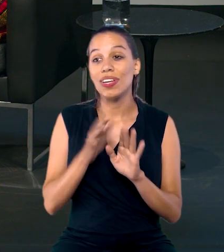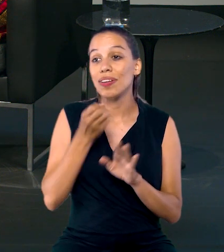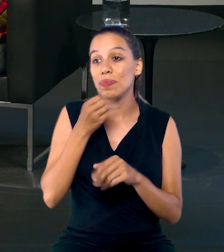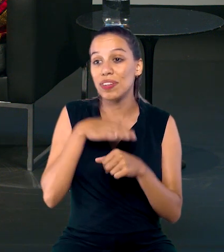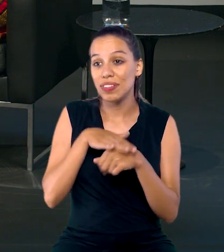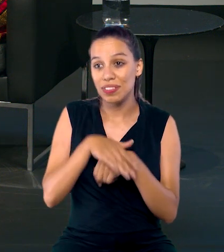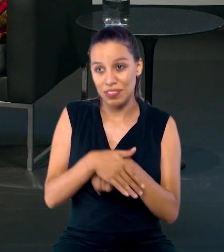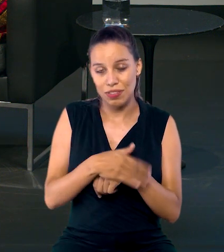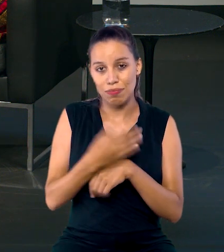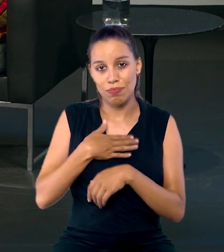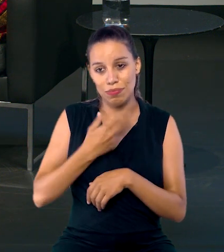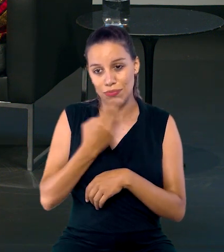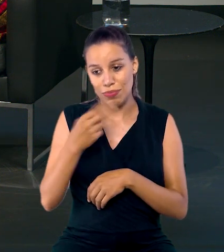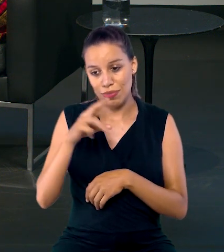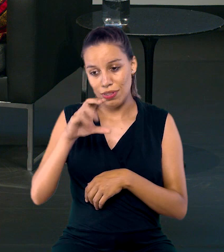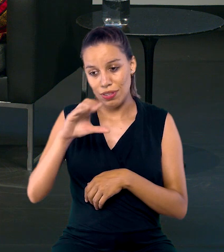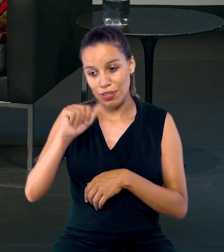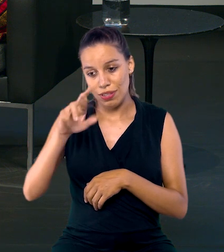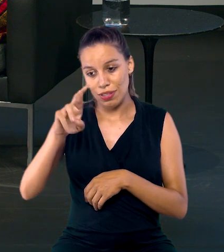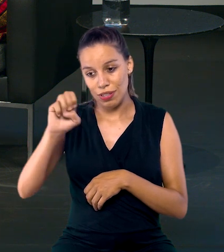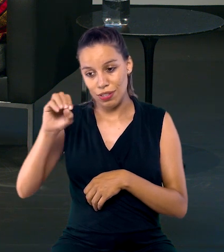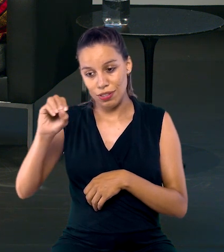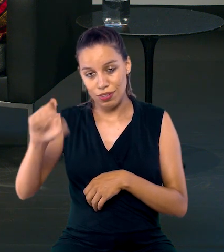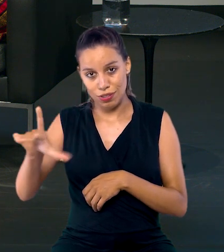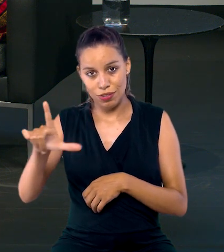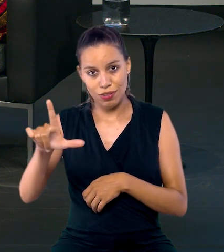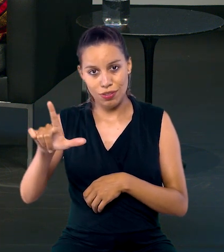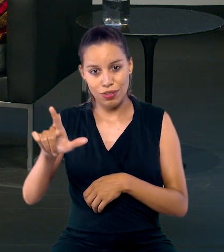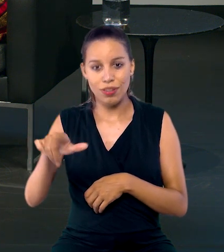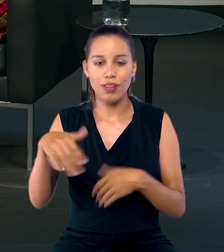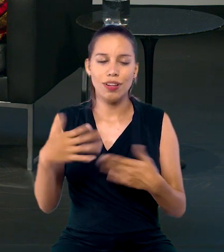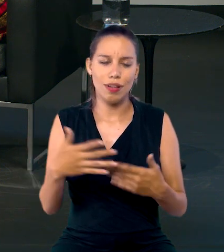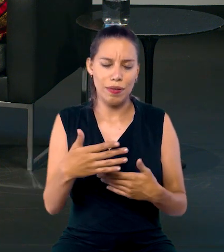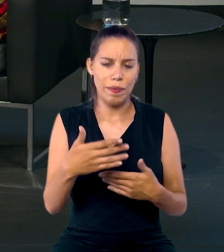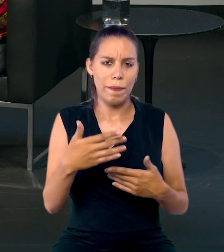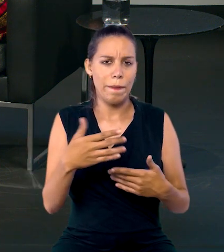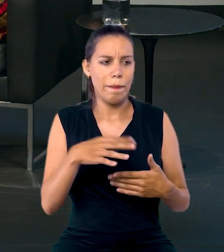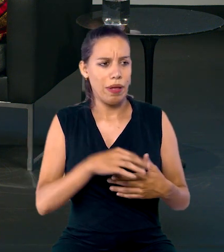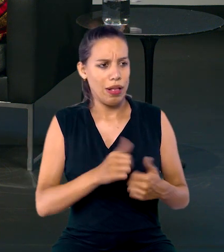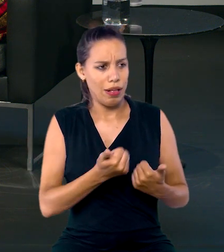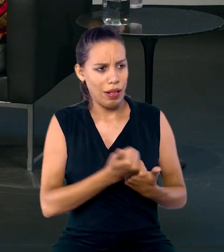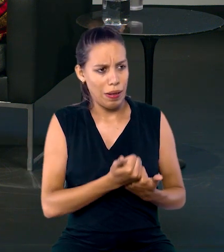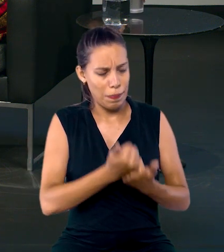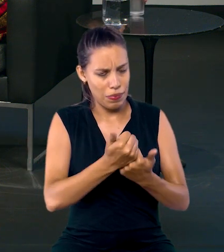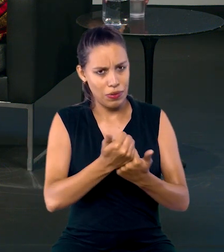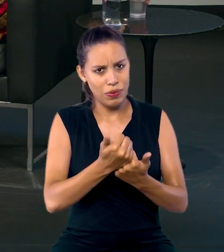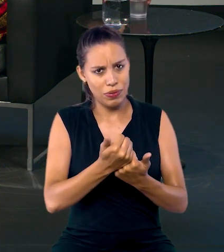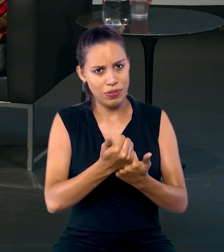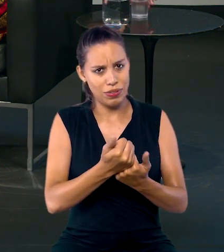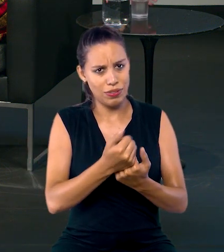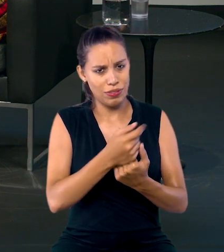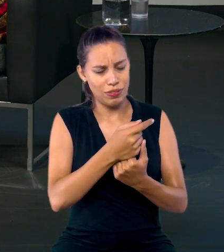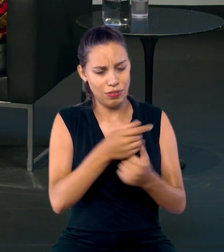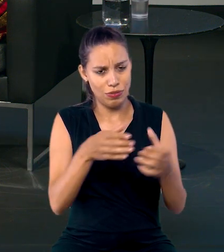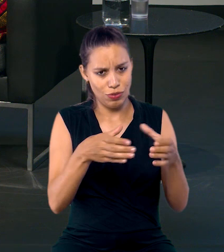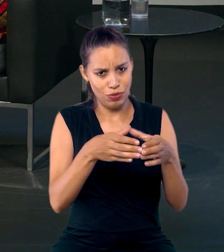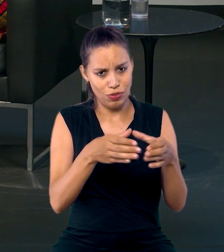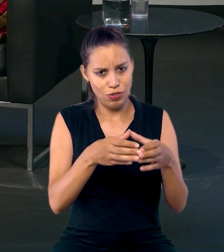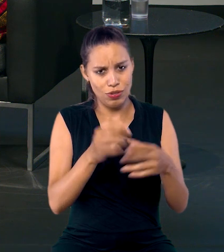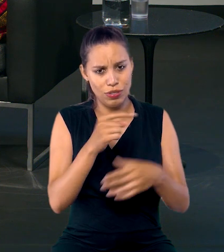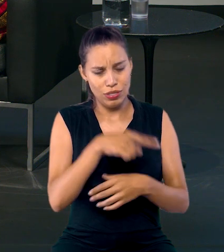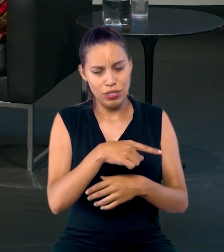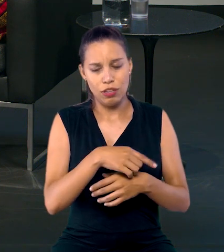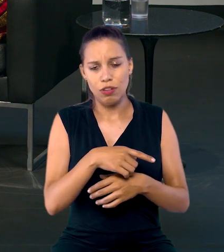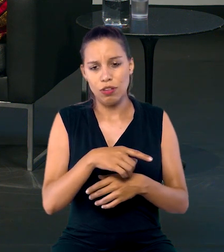Oi, boa noite. Eu sou Carol. Eliane, eu sou apoiadora Suma Uma, e eu falo isso não para me gabar aqui, mas